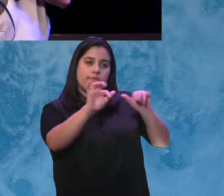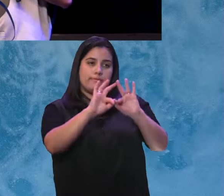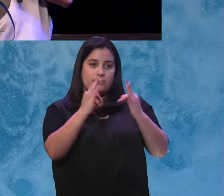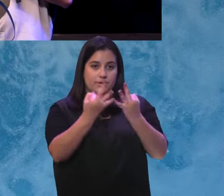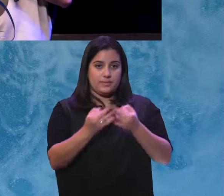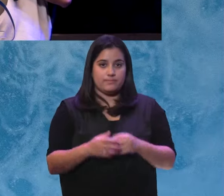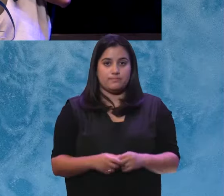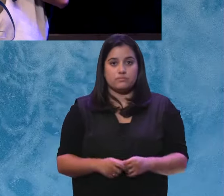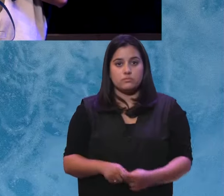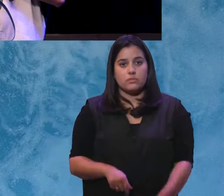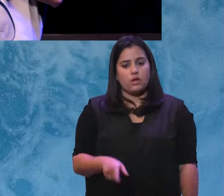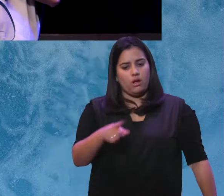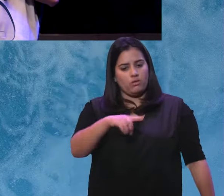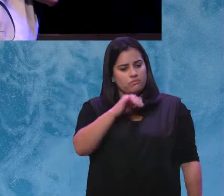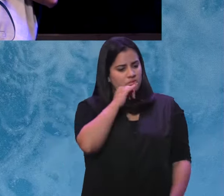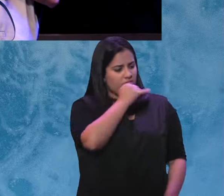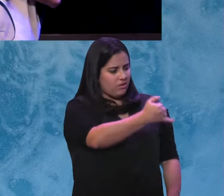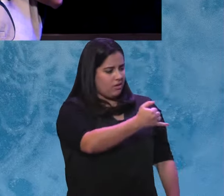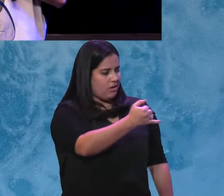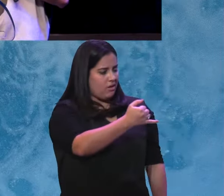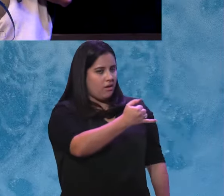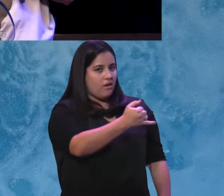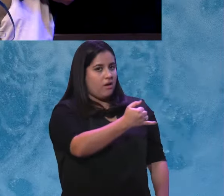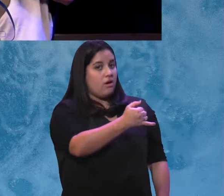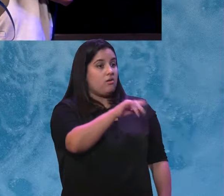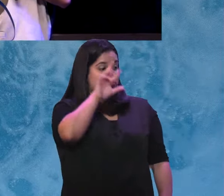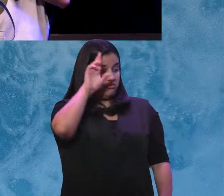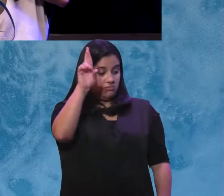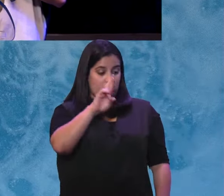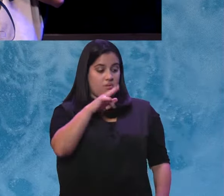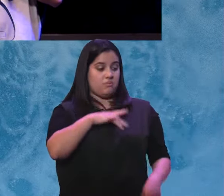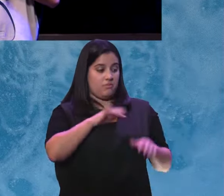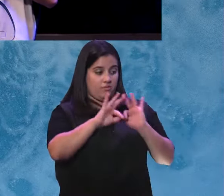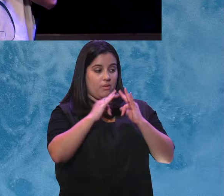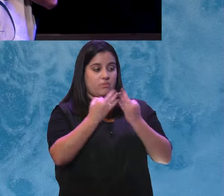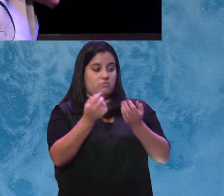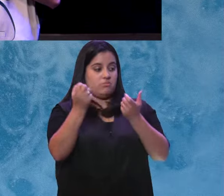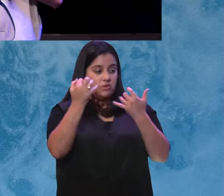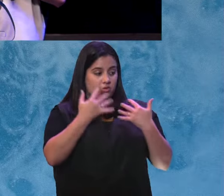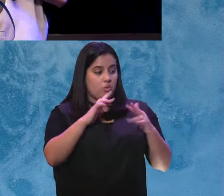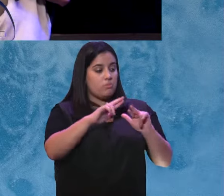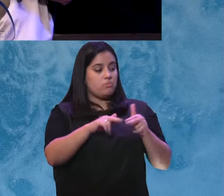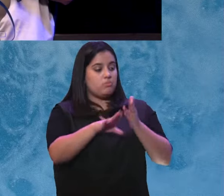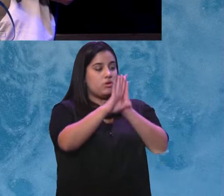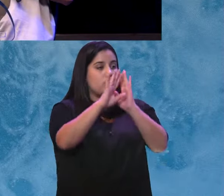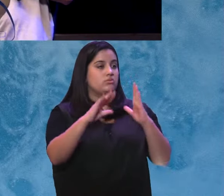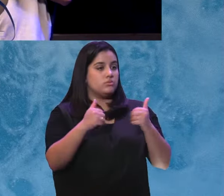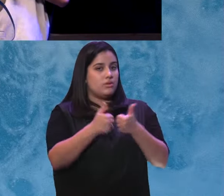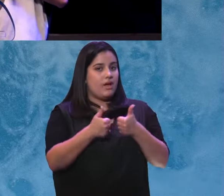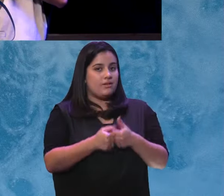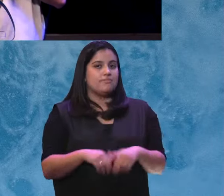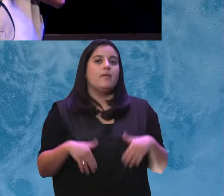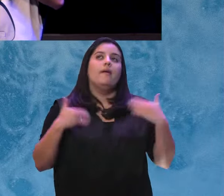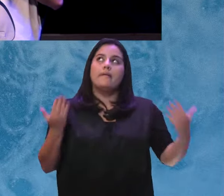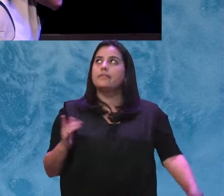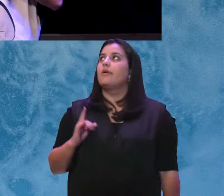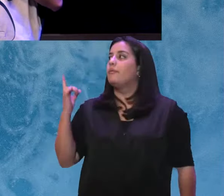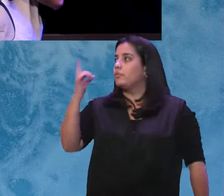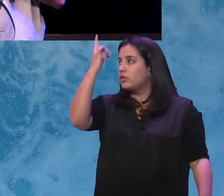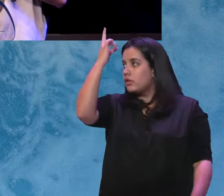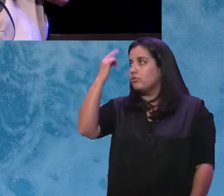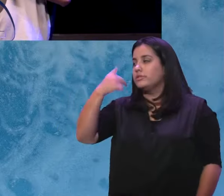Disseram ao rei Davi: o Senhor tem abençoado a família de Obed-edom e tudo que ele possui por causa da arca de Deus. Então Davi, com